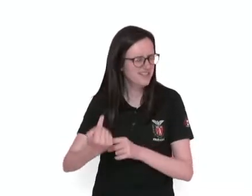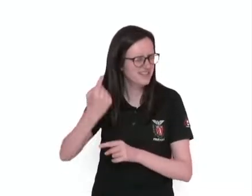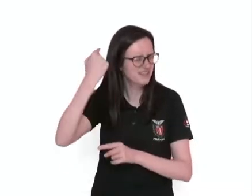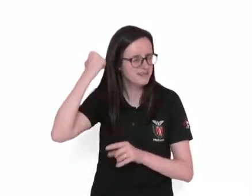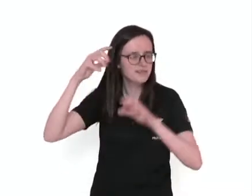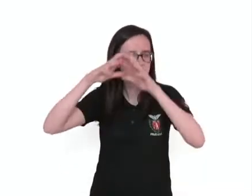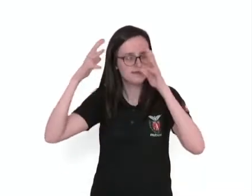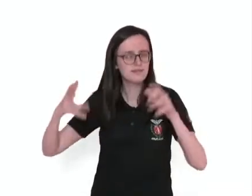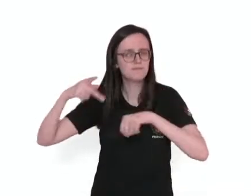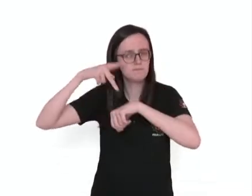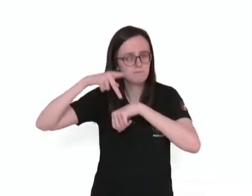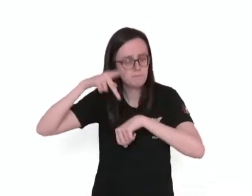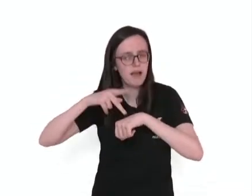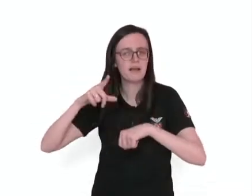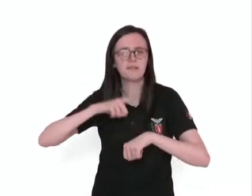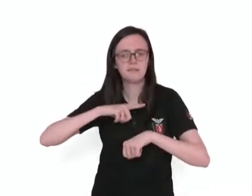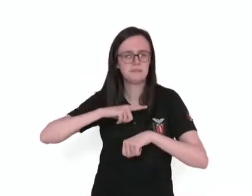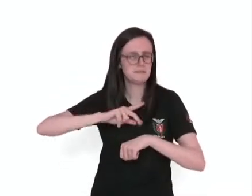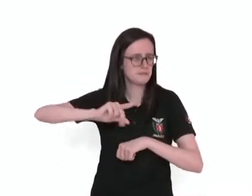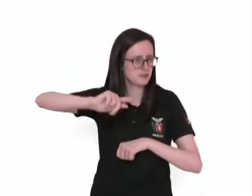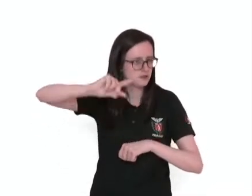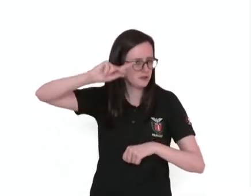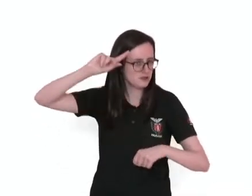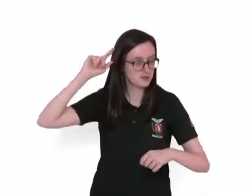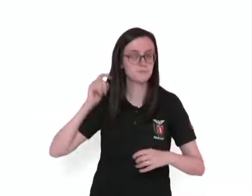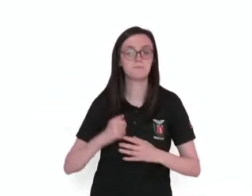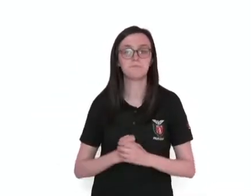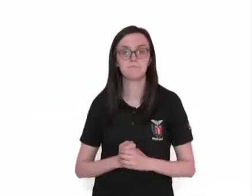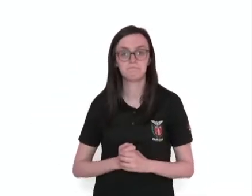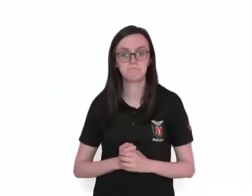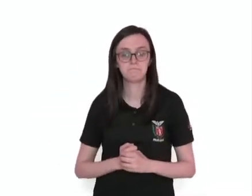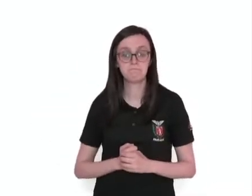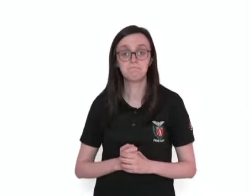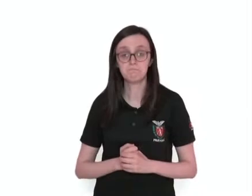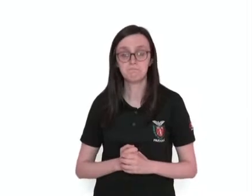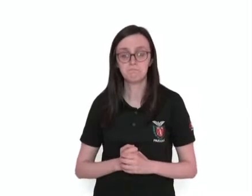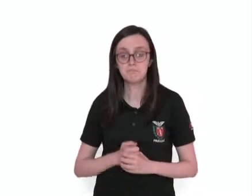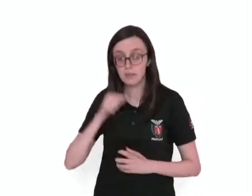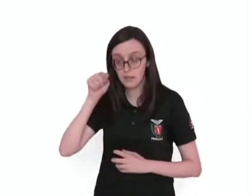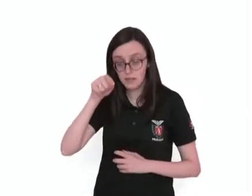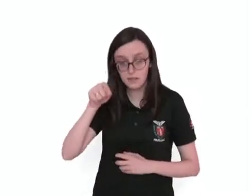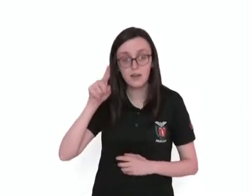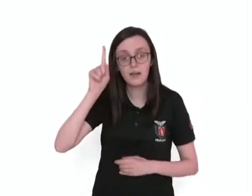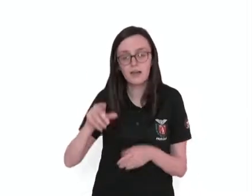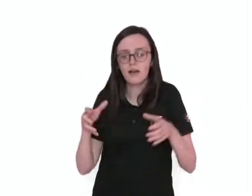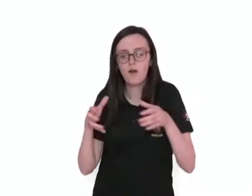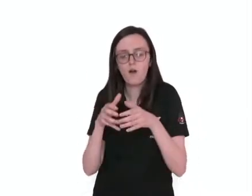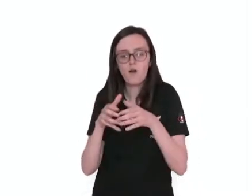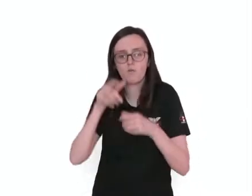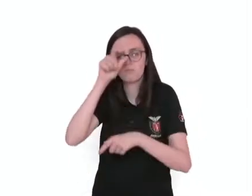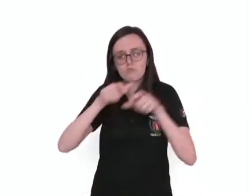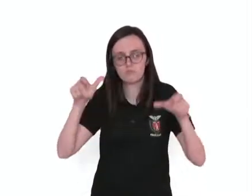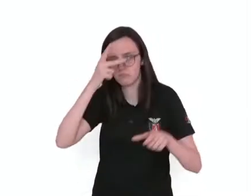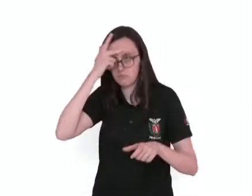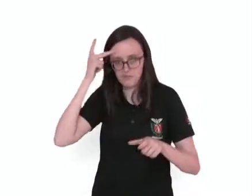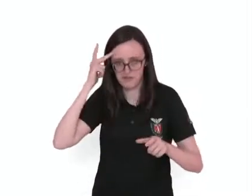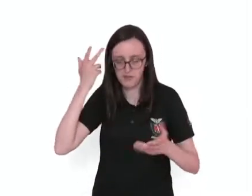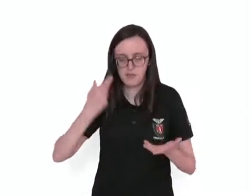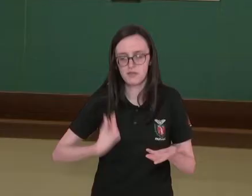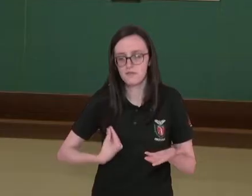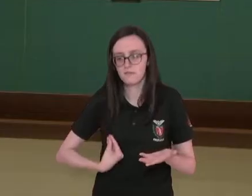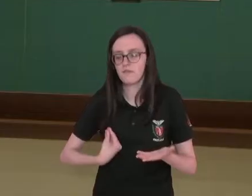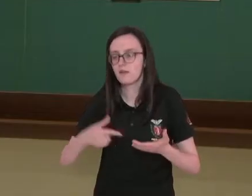desde aquela época lá antiga, né? As quais abrigavam ali os grupos de humanos, né?